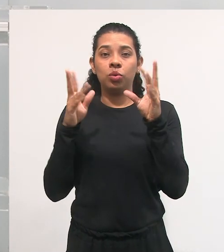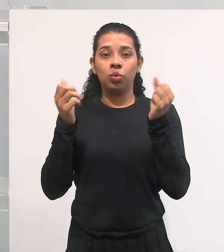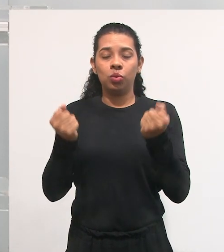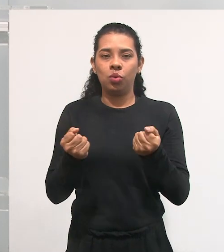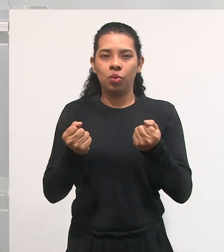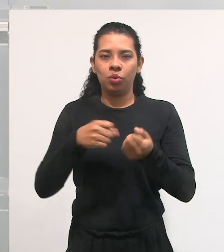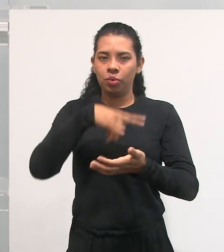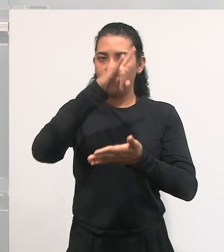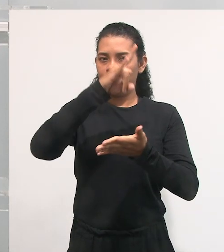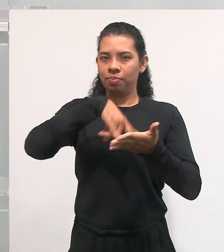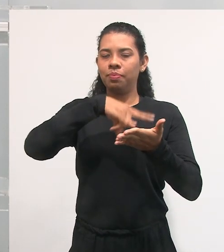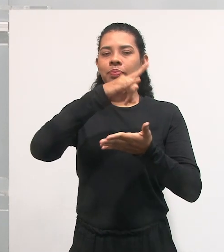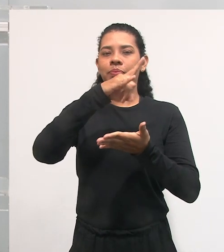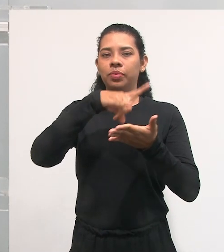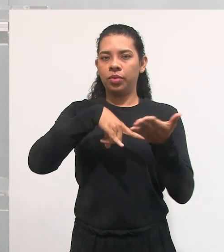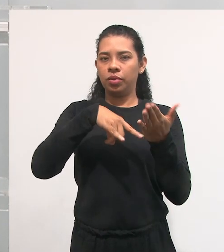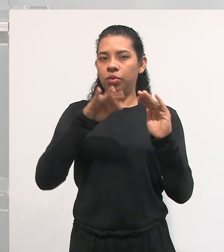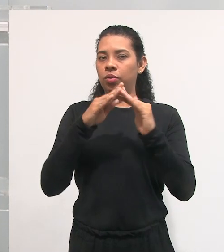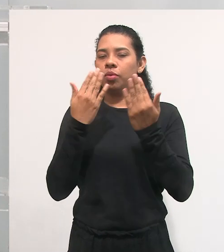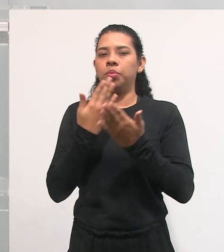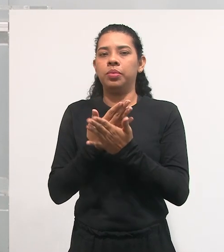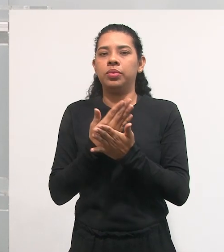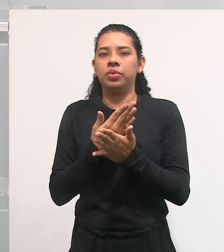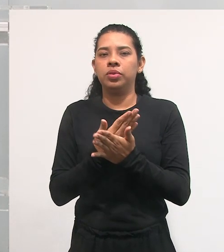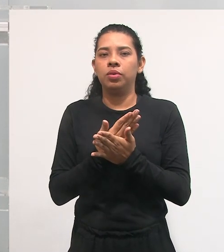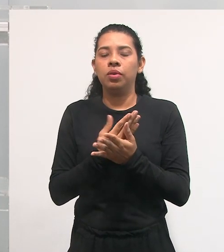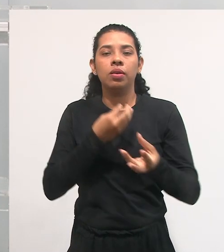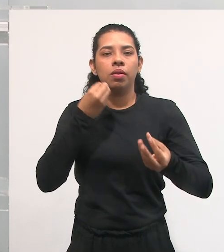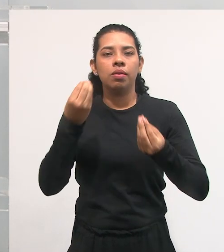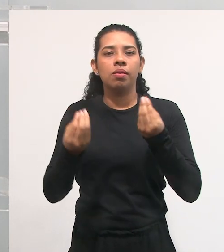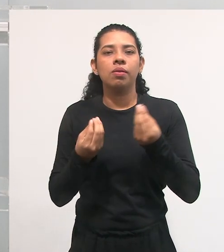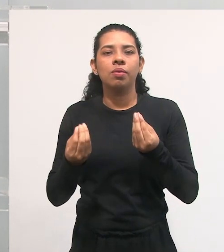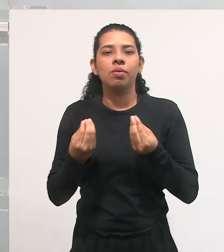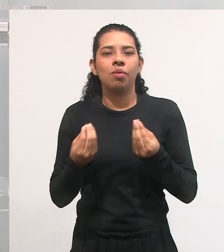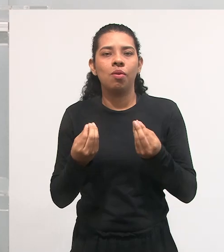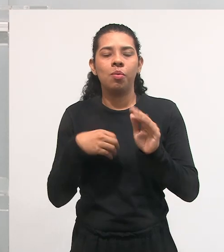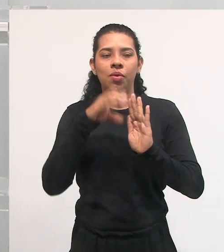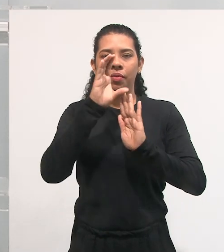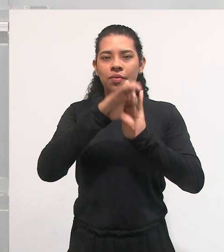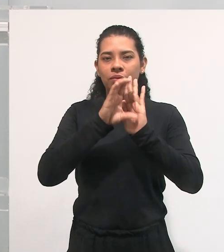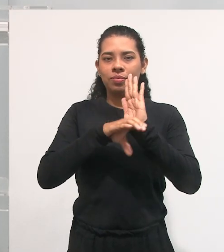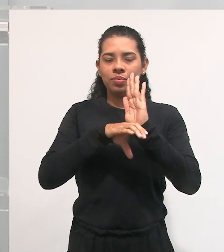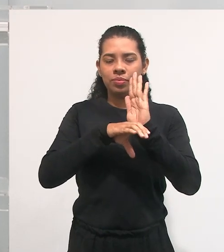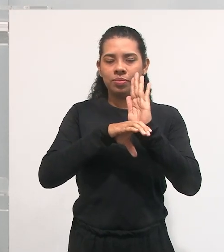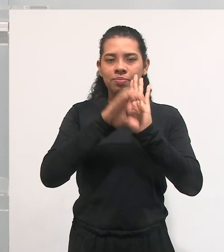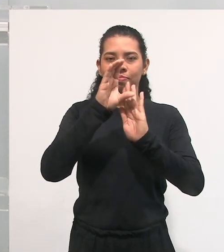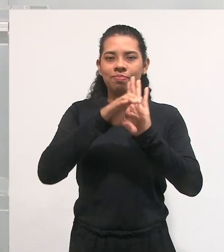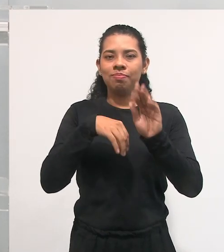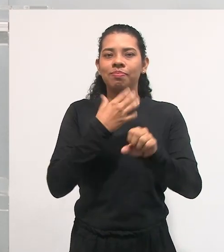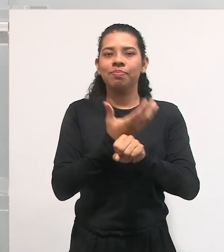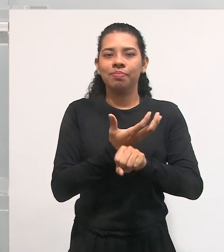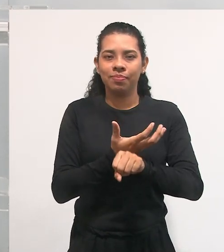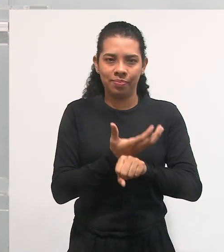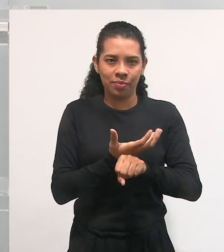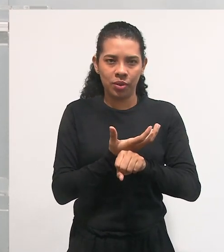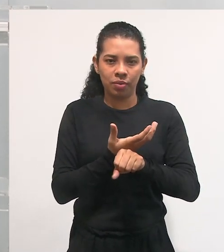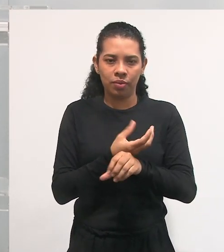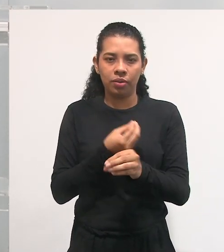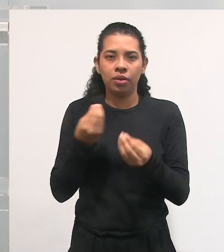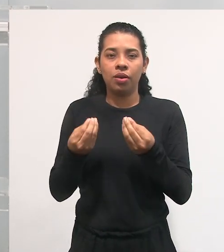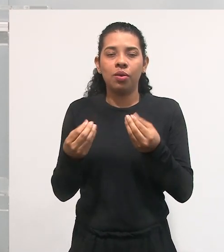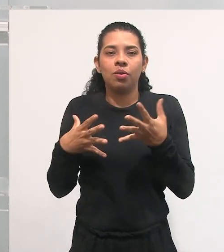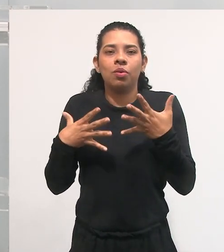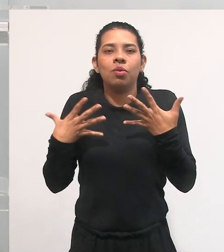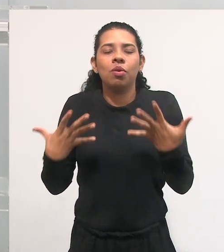político-pedagógico. Além disso, como que vai ser a organização curricular, se vai ser por projeto, se vai ser por disciplina, qual